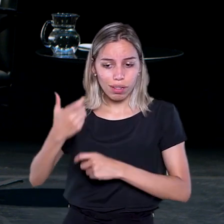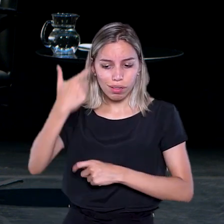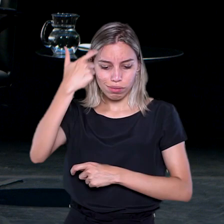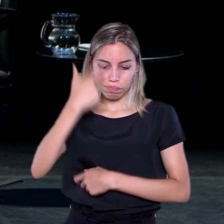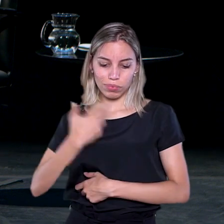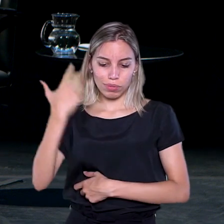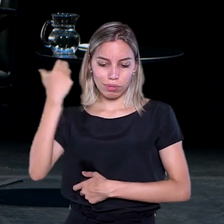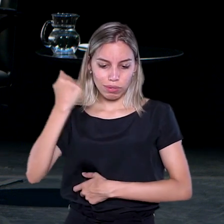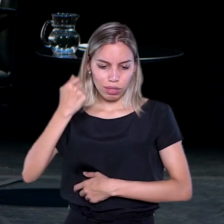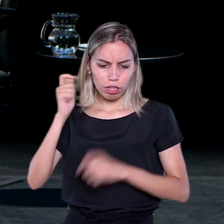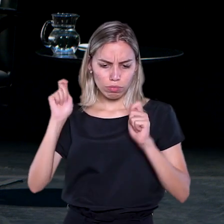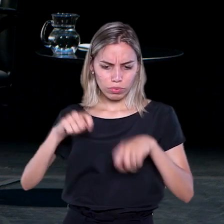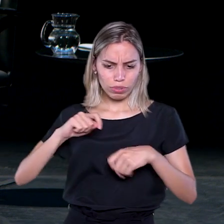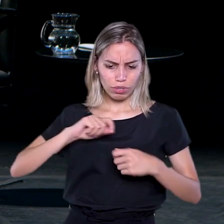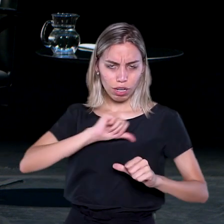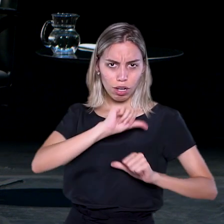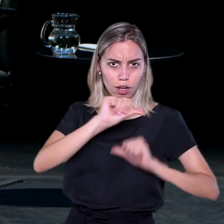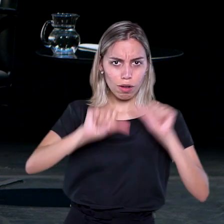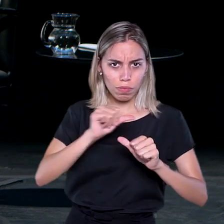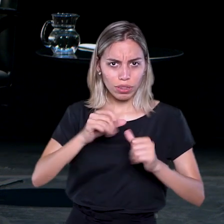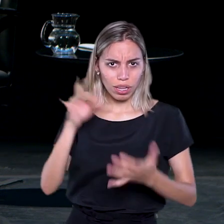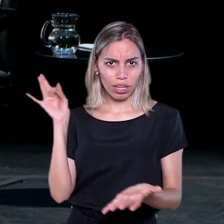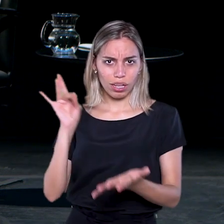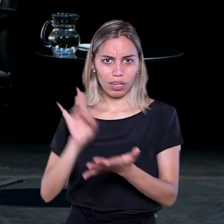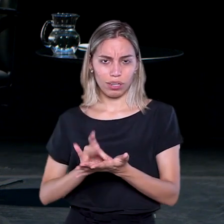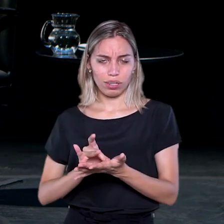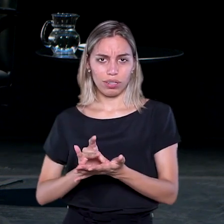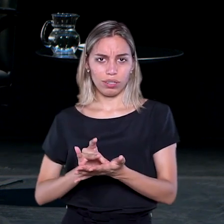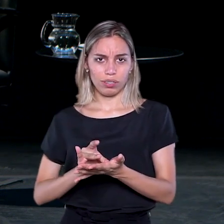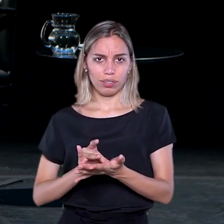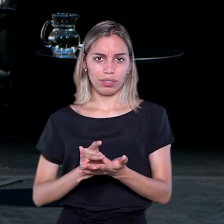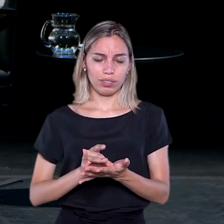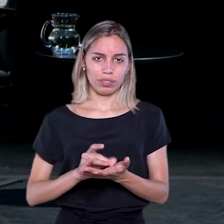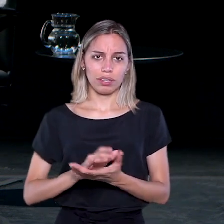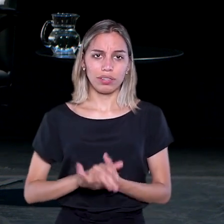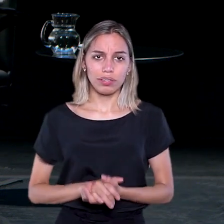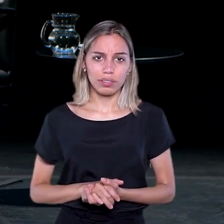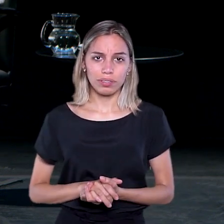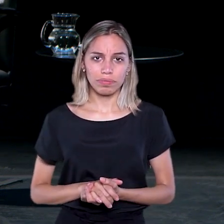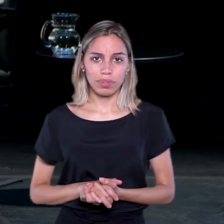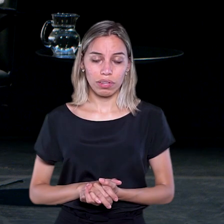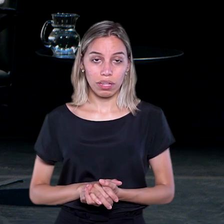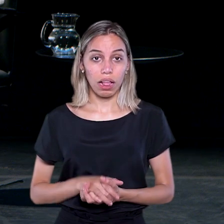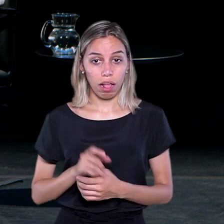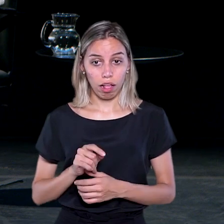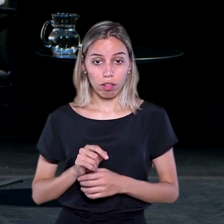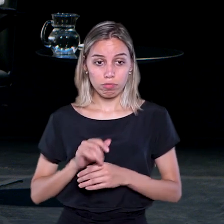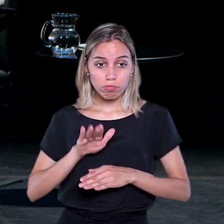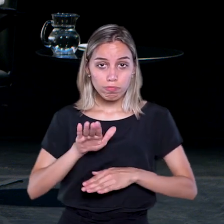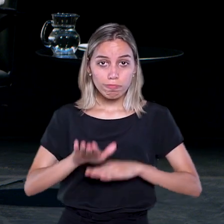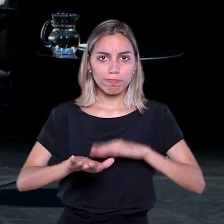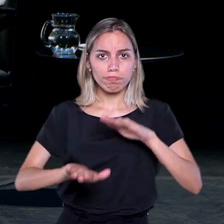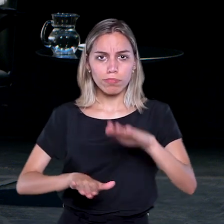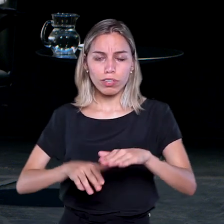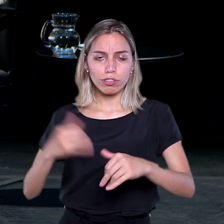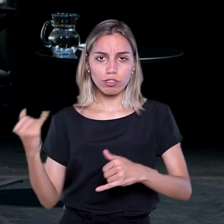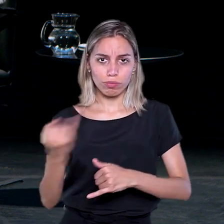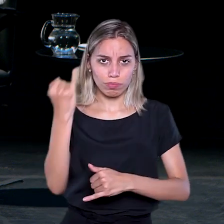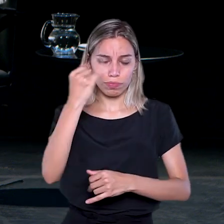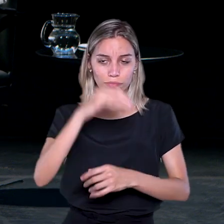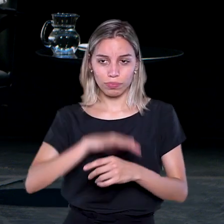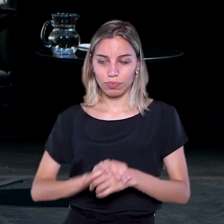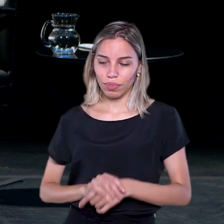possibilidades de mudar a realidade, seja essa realidade micro ou macro, como eu coloquei, é um passo importantíssimo, Afonso. Eu